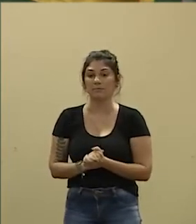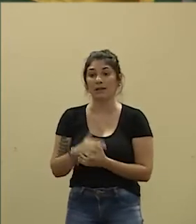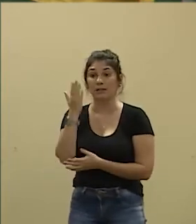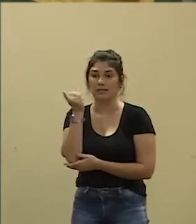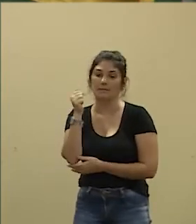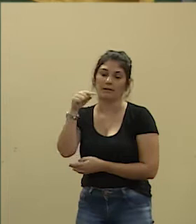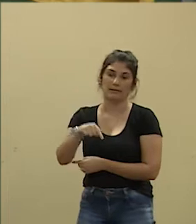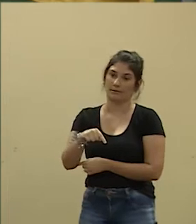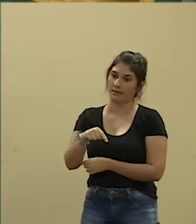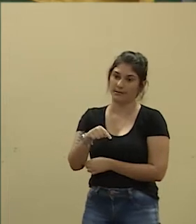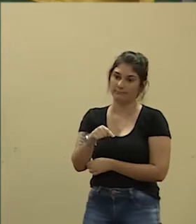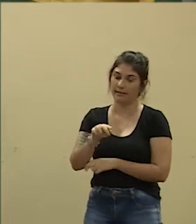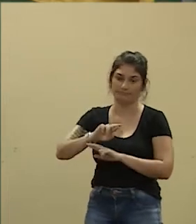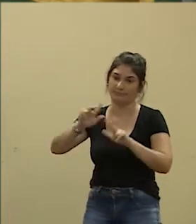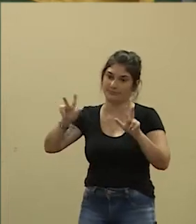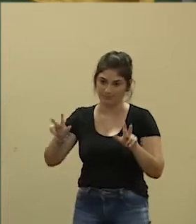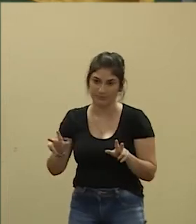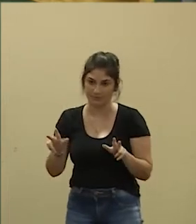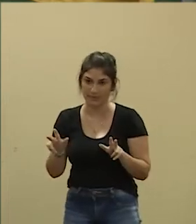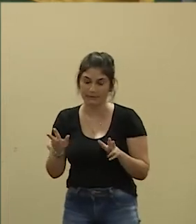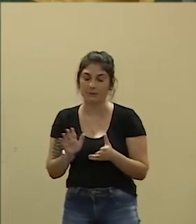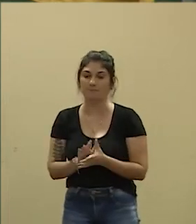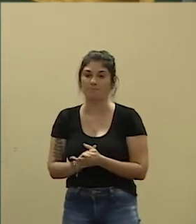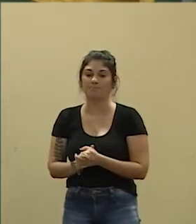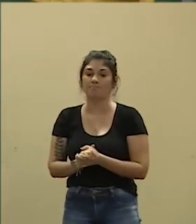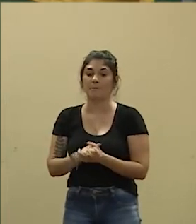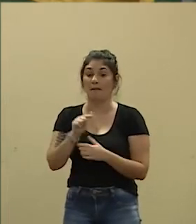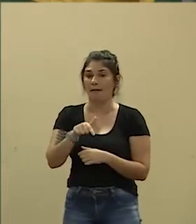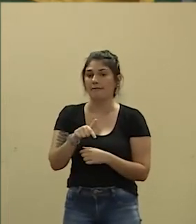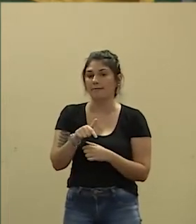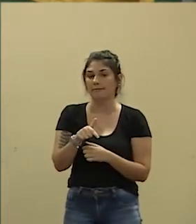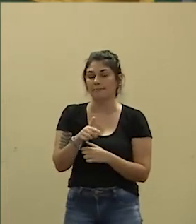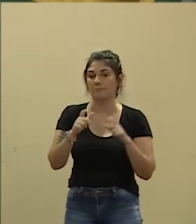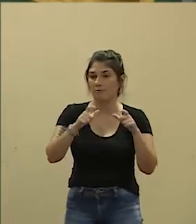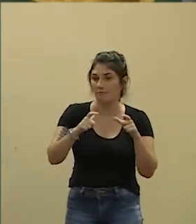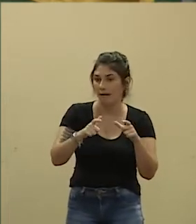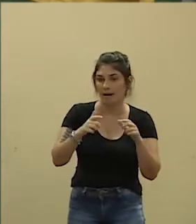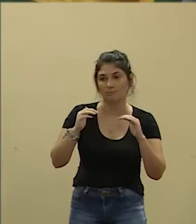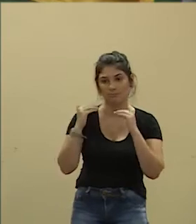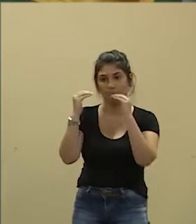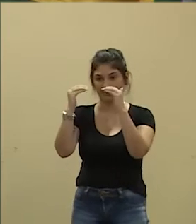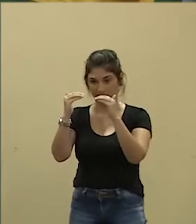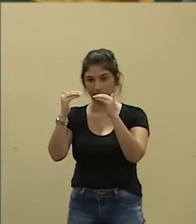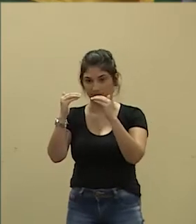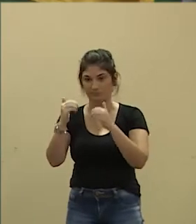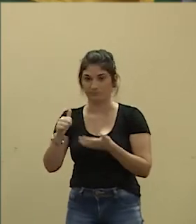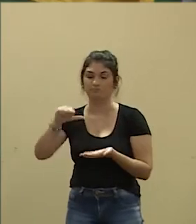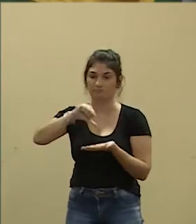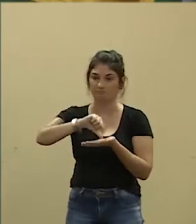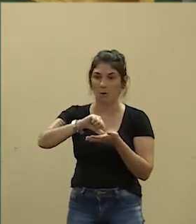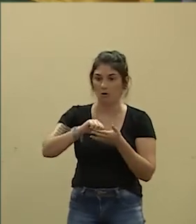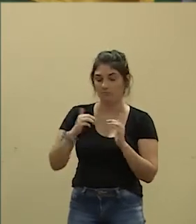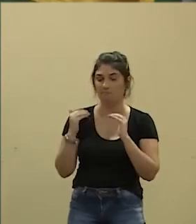que não é o caso que acontece aqui na ufscar é pelo contrário aqui um pólo até a gente pode dizer de excelência assim em pensar e fazer